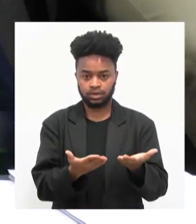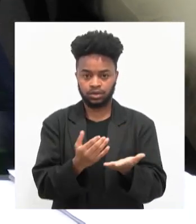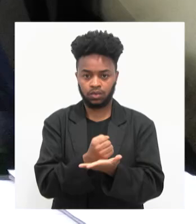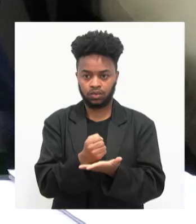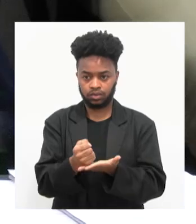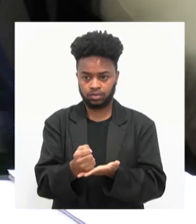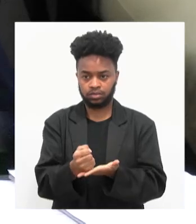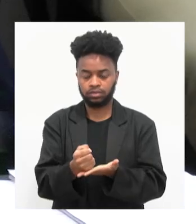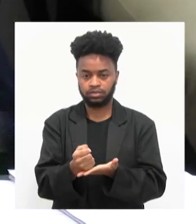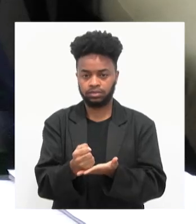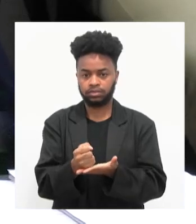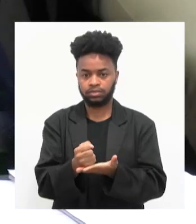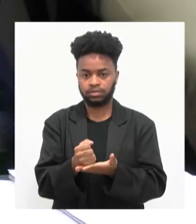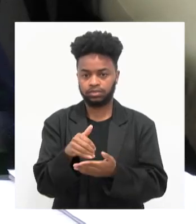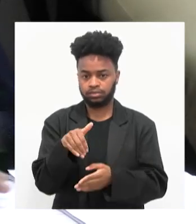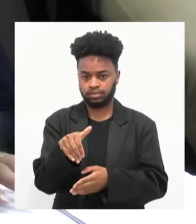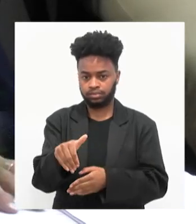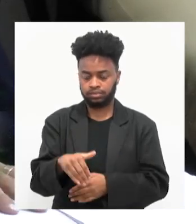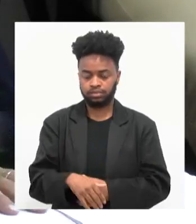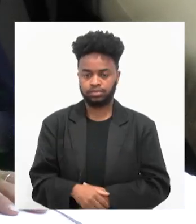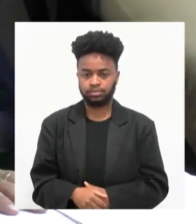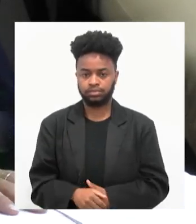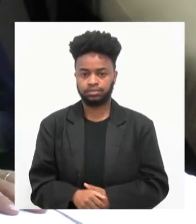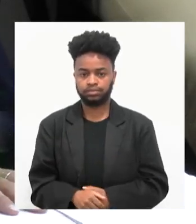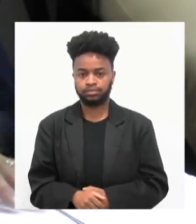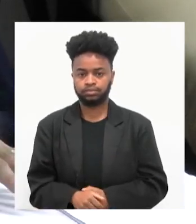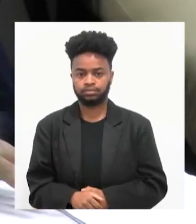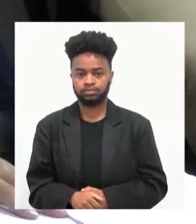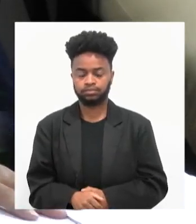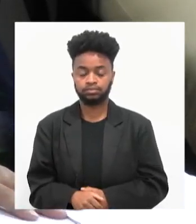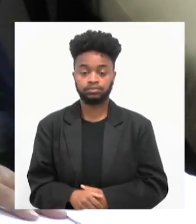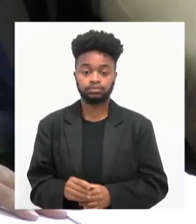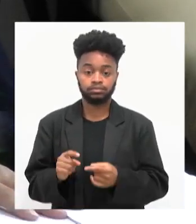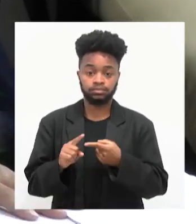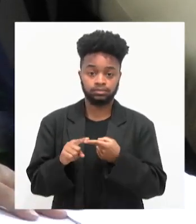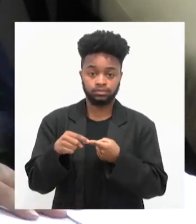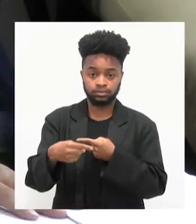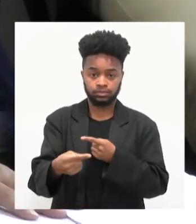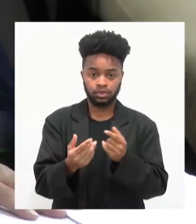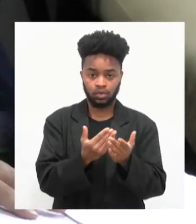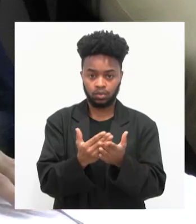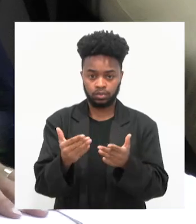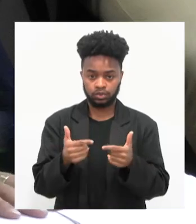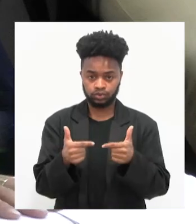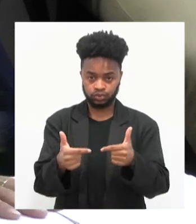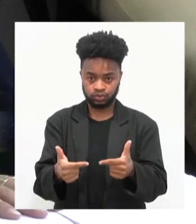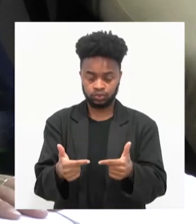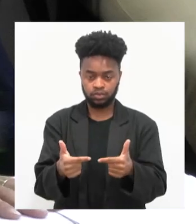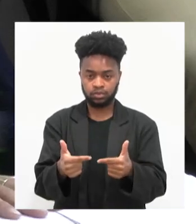já entrego para o senhor, e após começar as operações